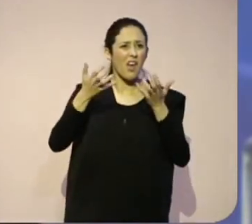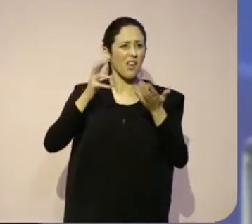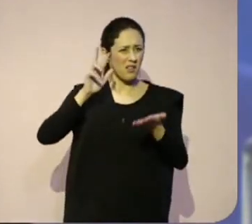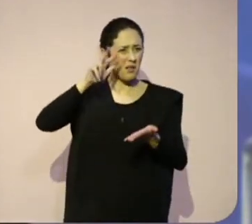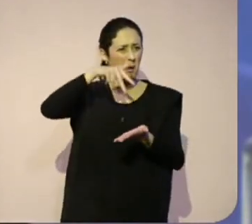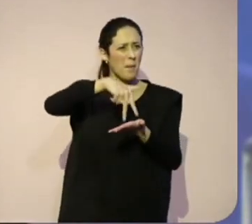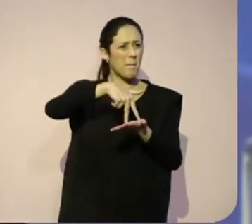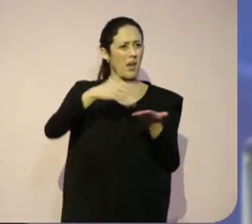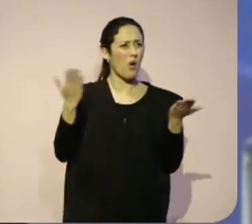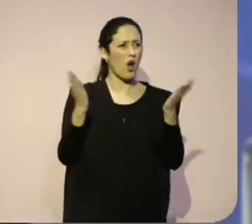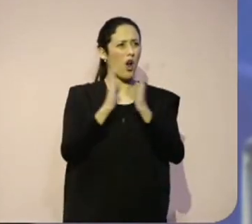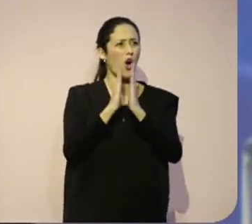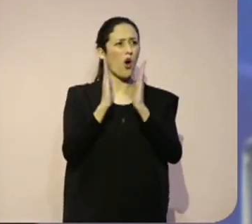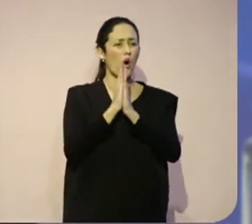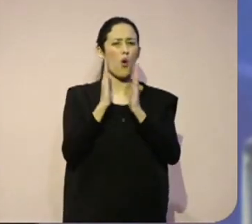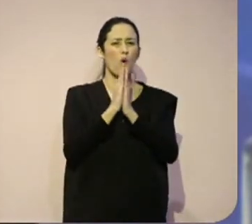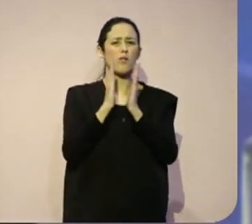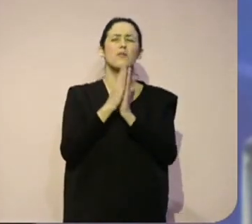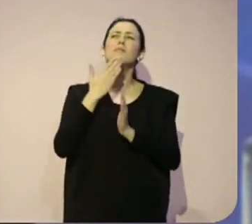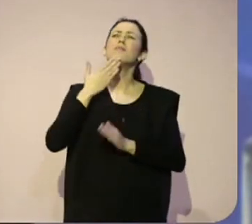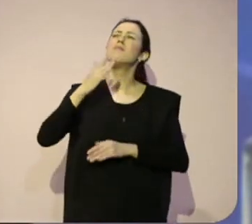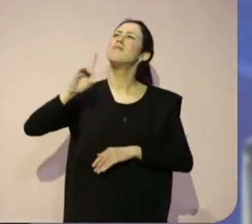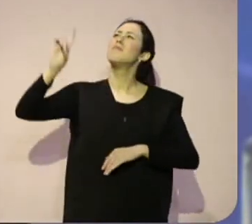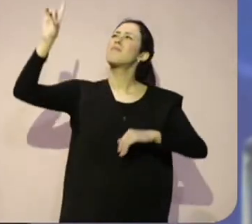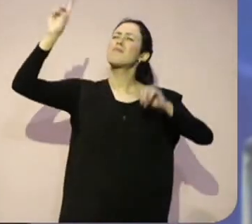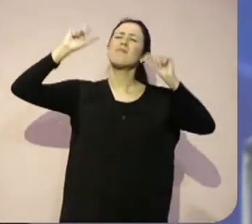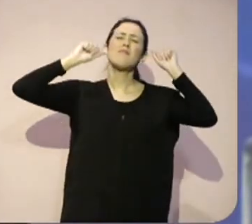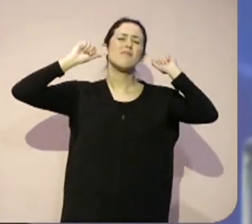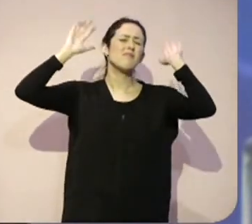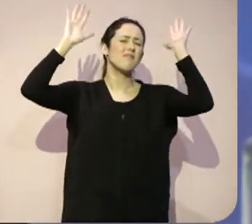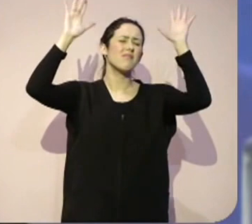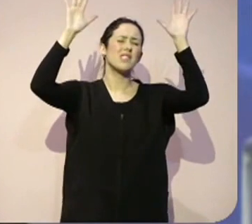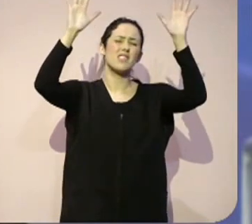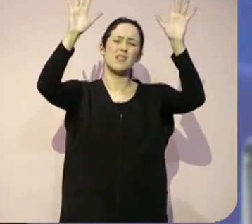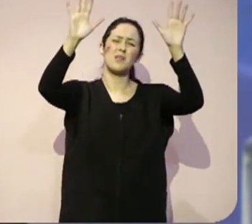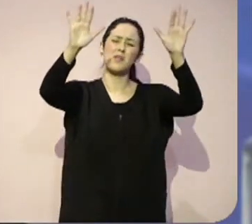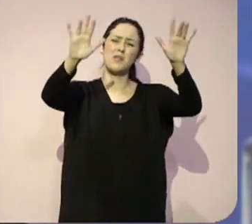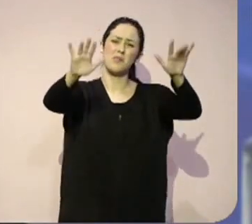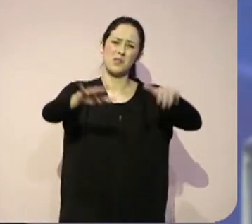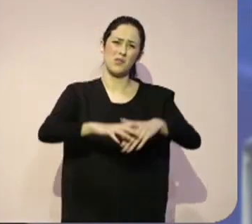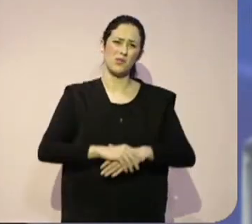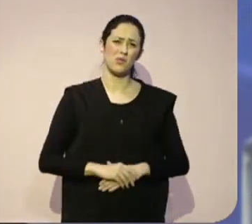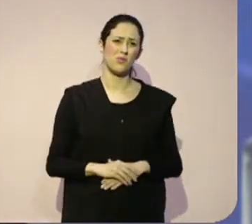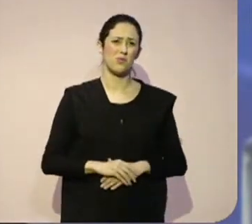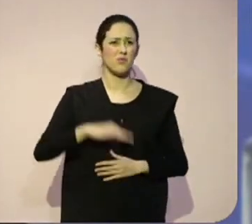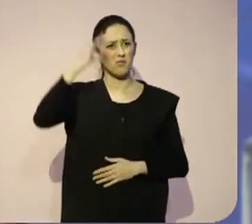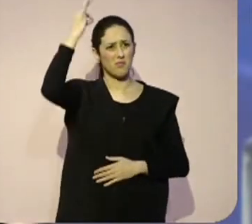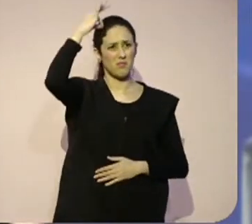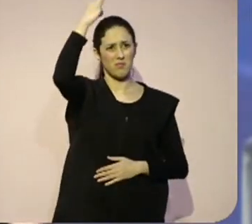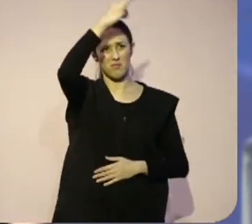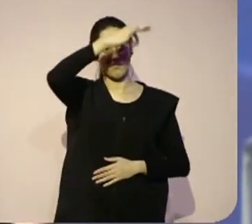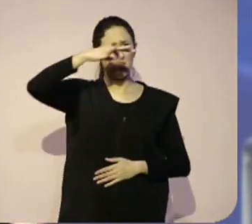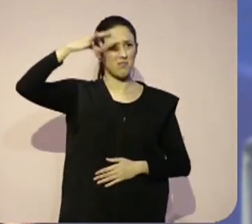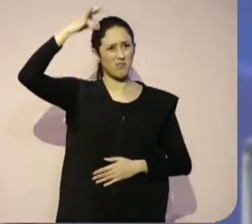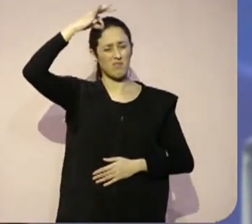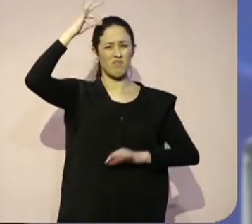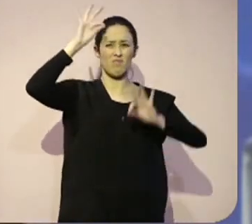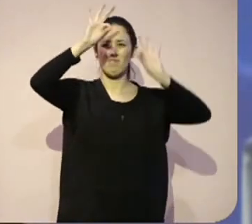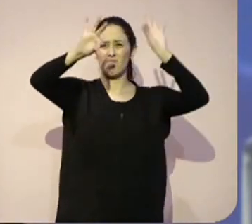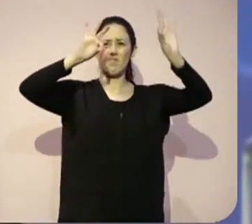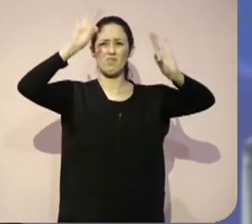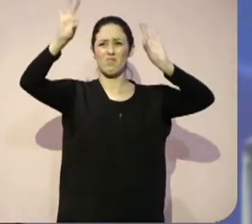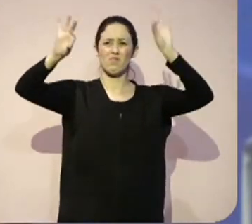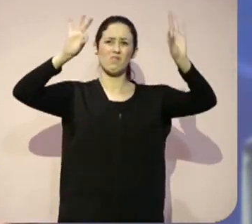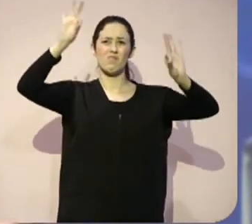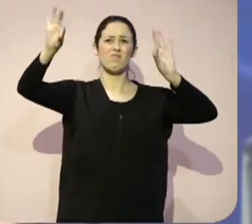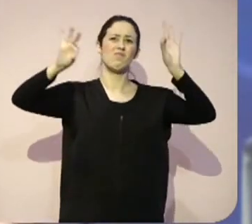nós vamos orar pedindo para que Deus derrame sobre a sua vida a sua presença, o seu Espírito Santo, para que